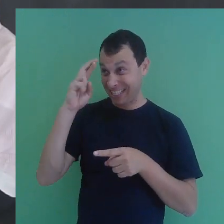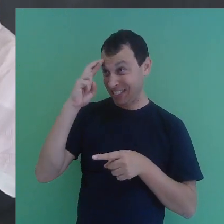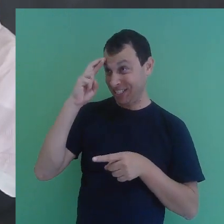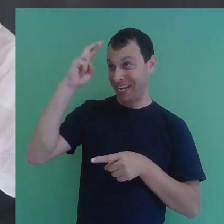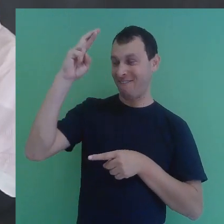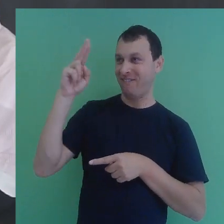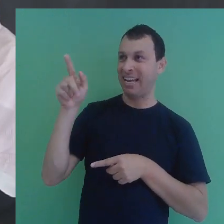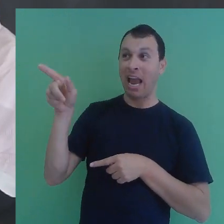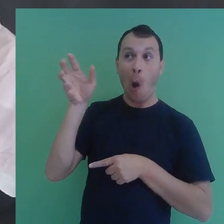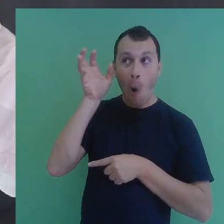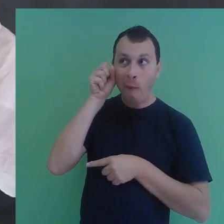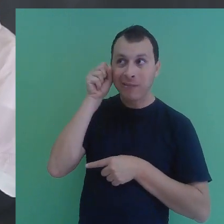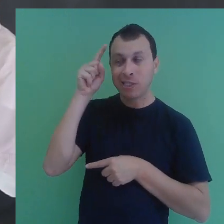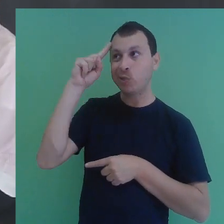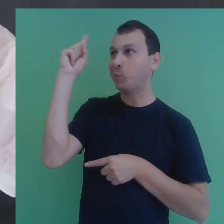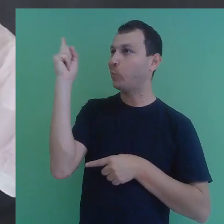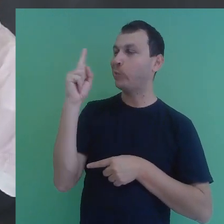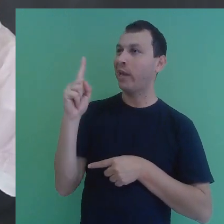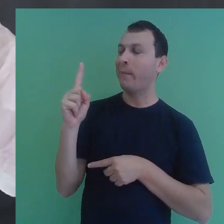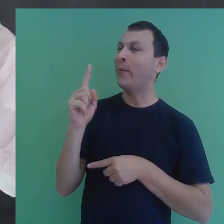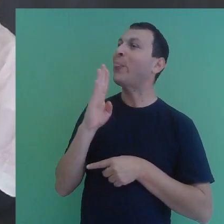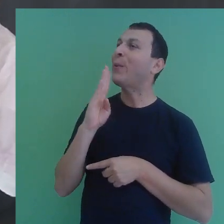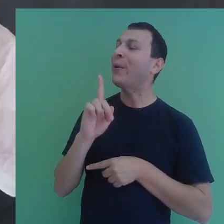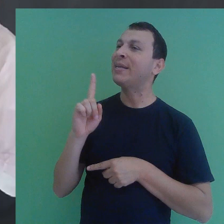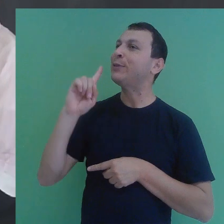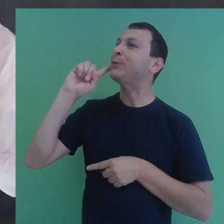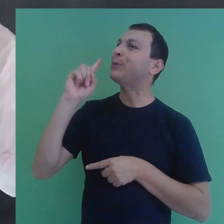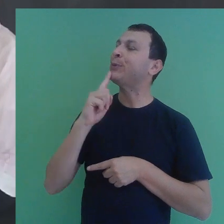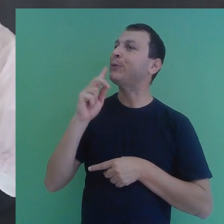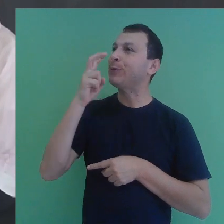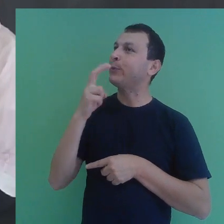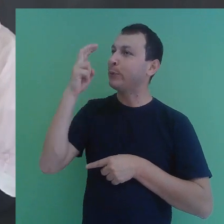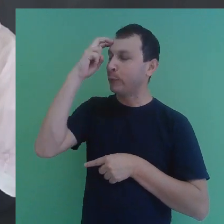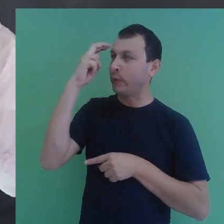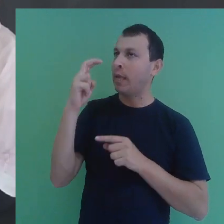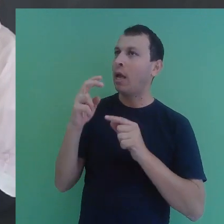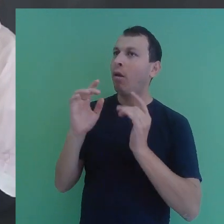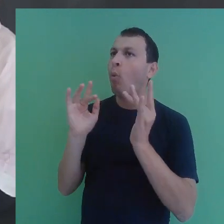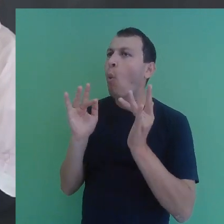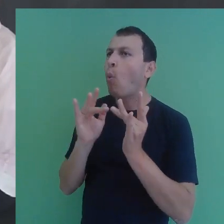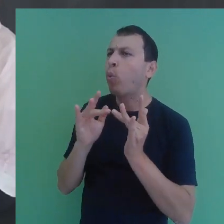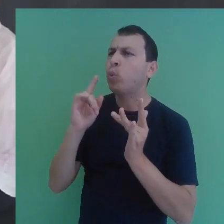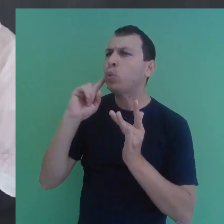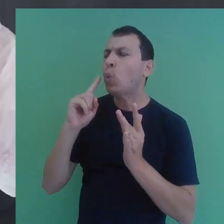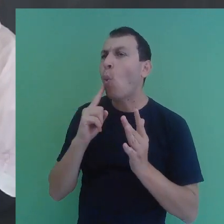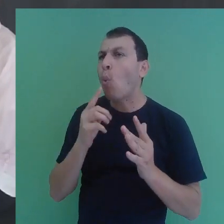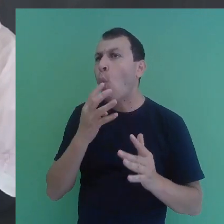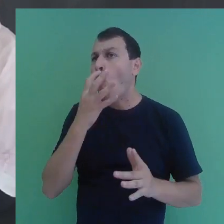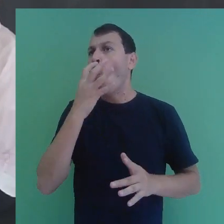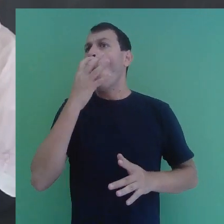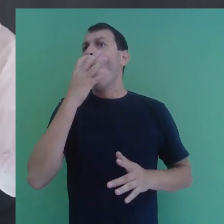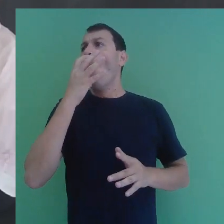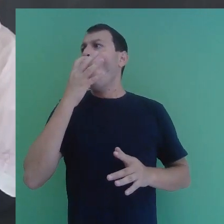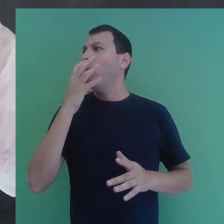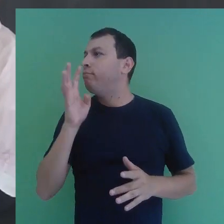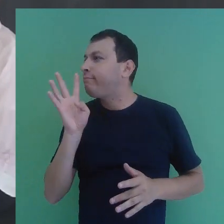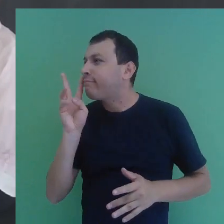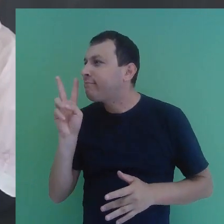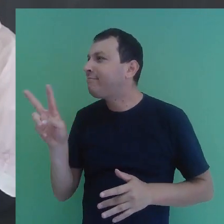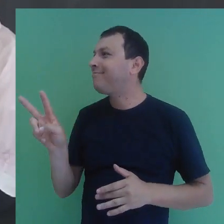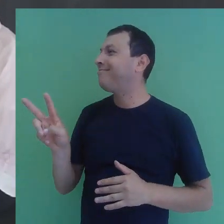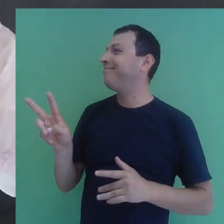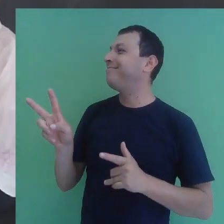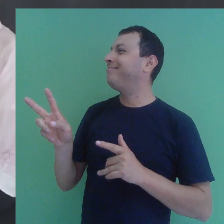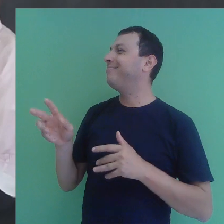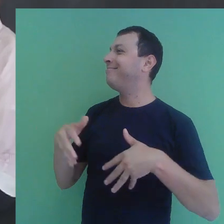primeiro contato da minha gestora, da minha chefe direta, com os surdos. E como ela ficou impressionada de conhecer o mundo dos surdos. Então eu